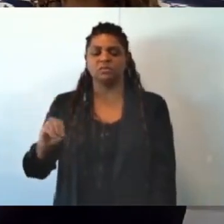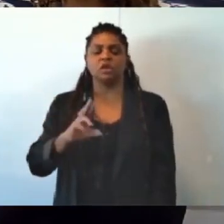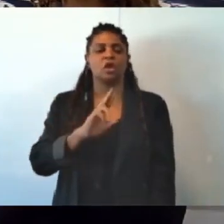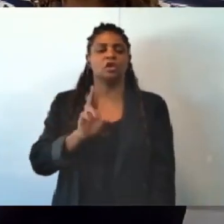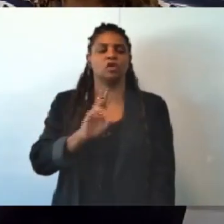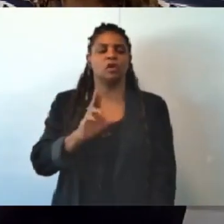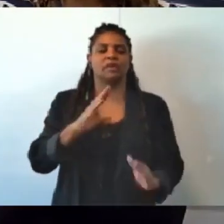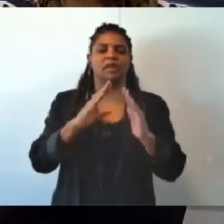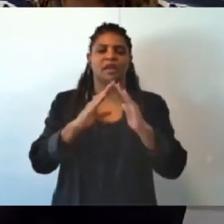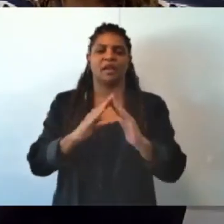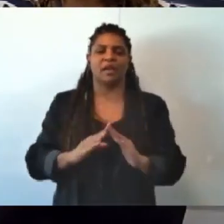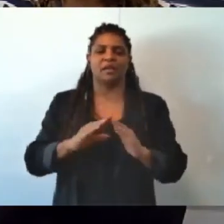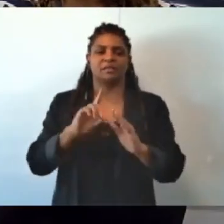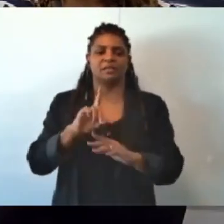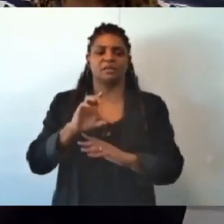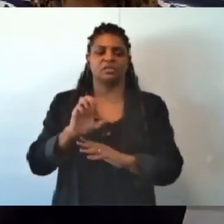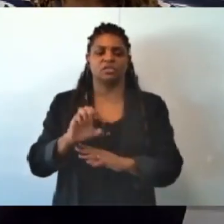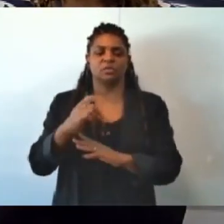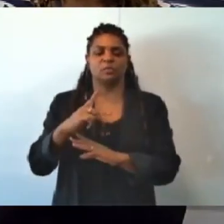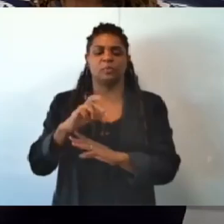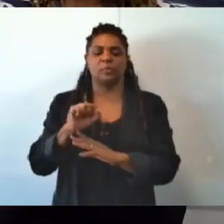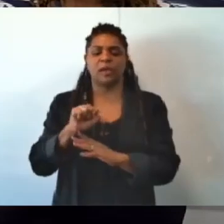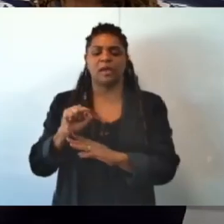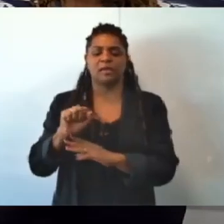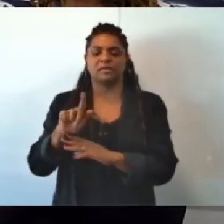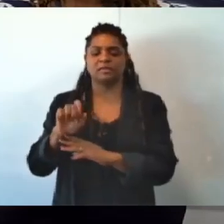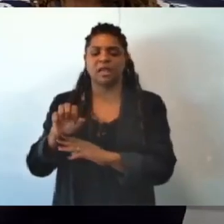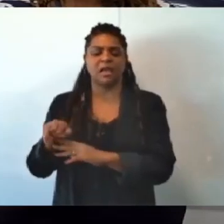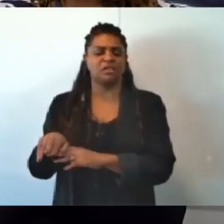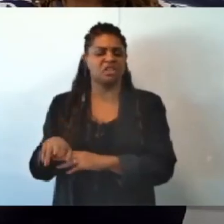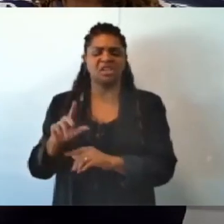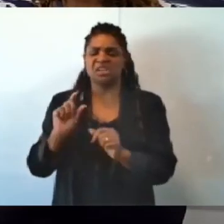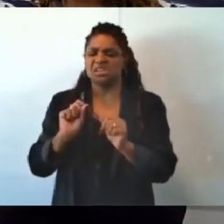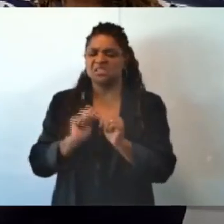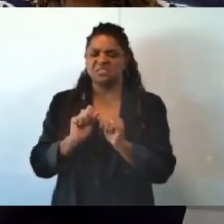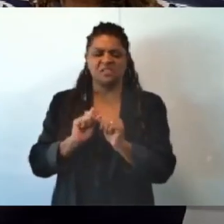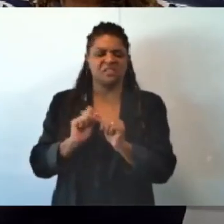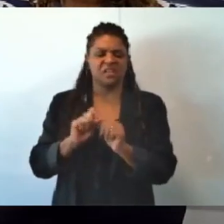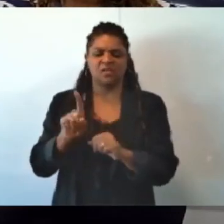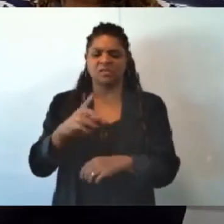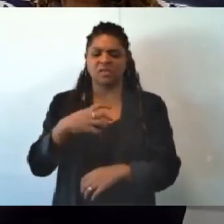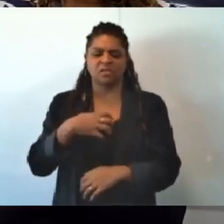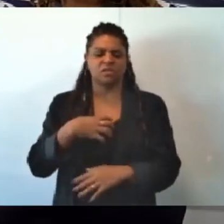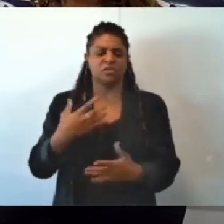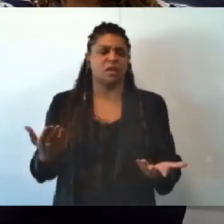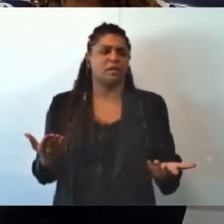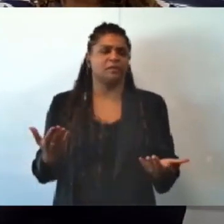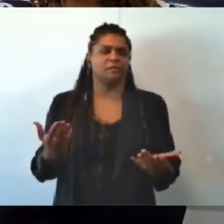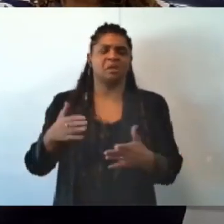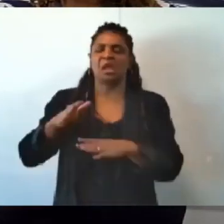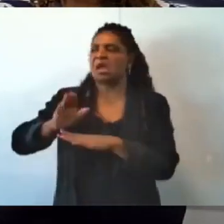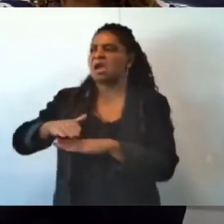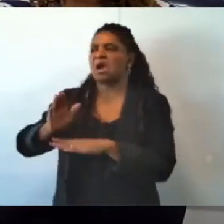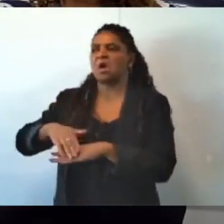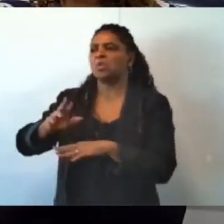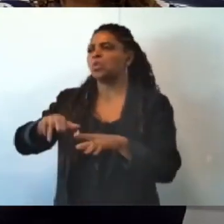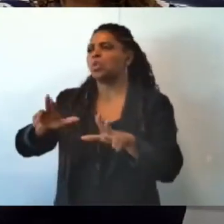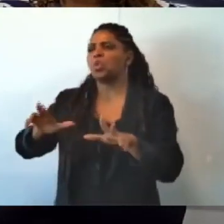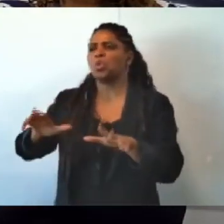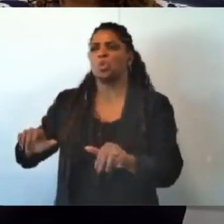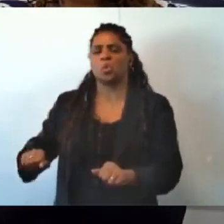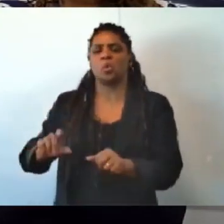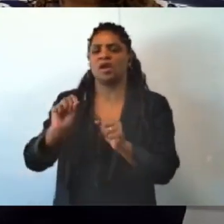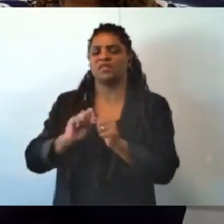fizeram no peito. Eu não consigo, eu nunca fiz nada na minha vida no peito. Tudo que eu assinei meu de